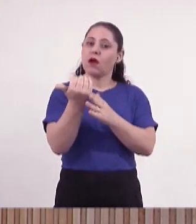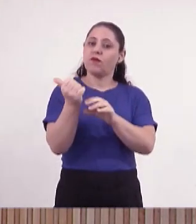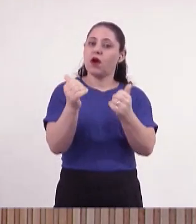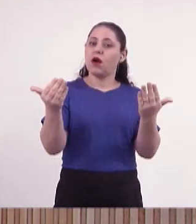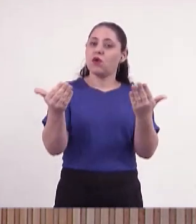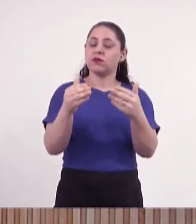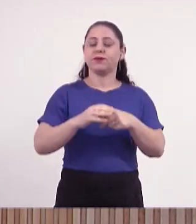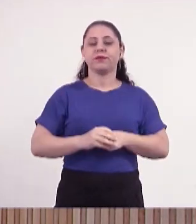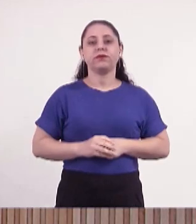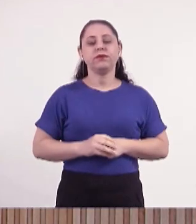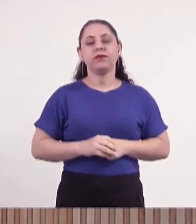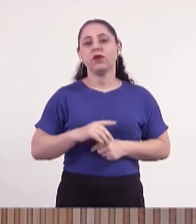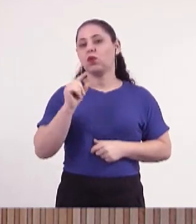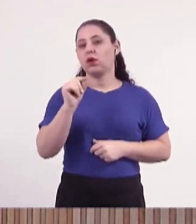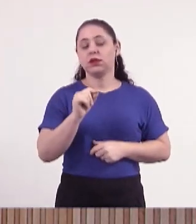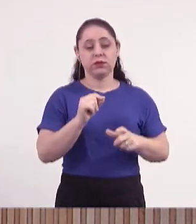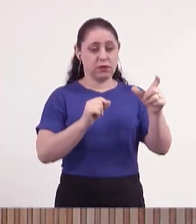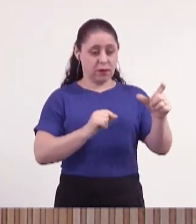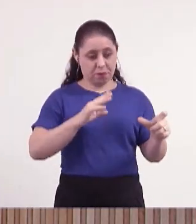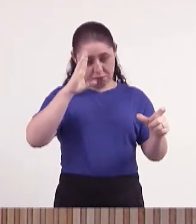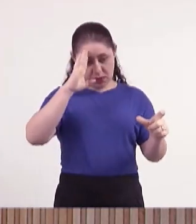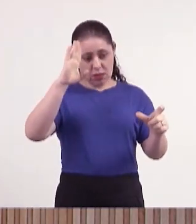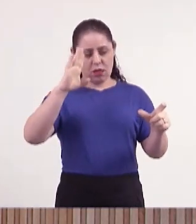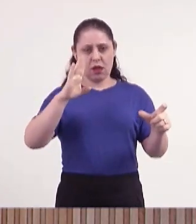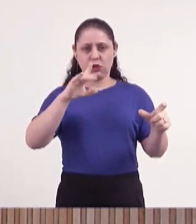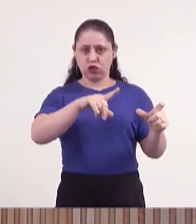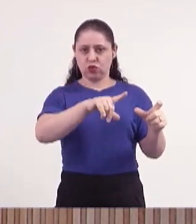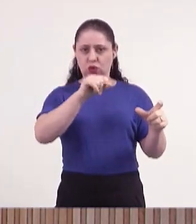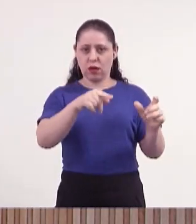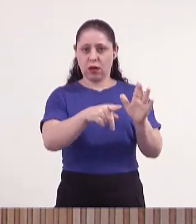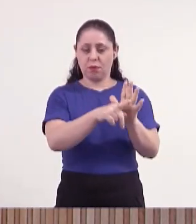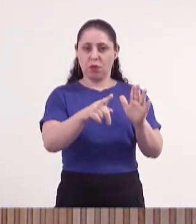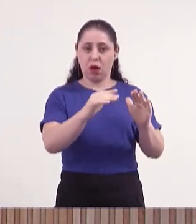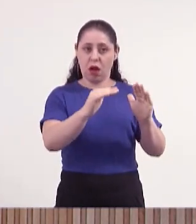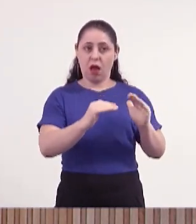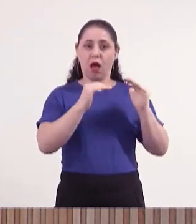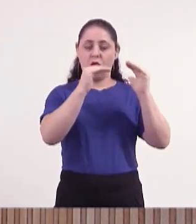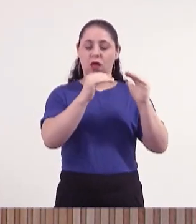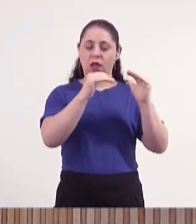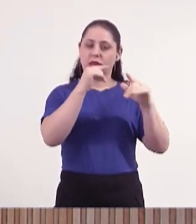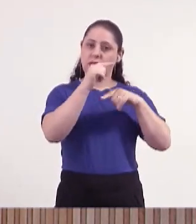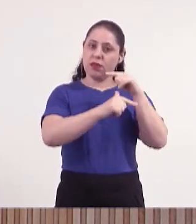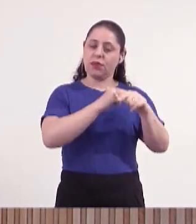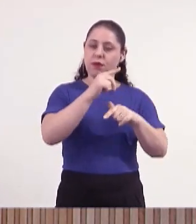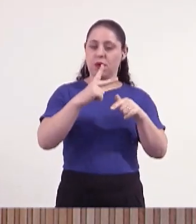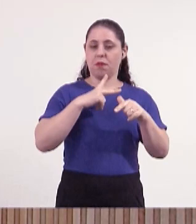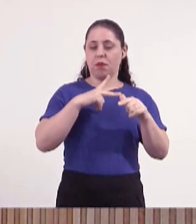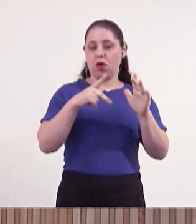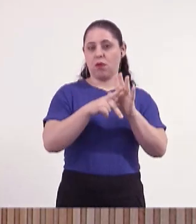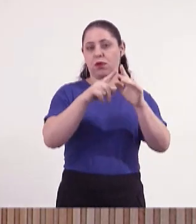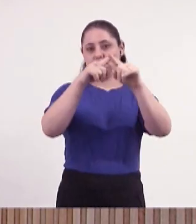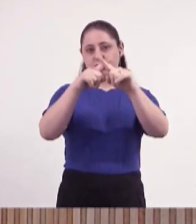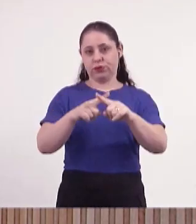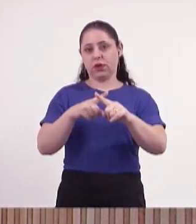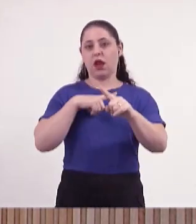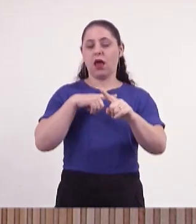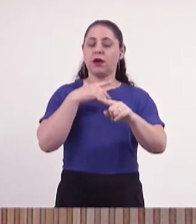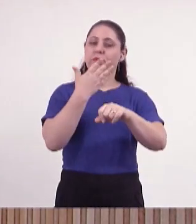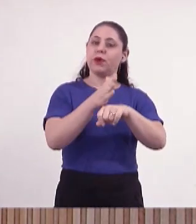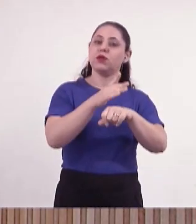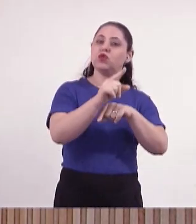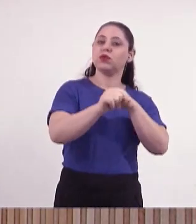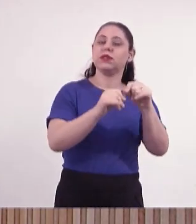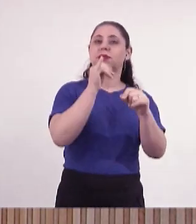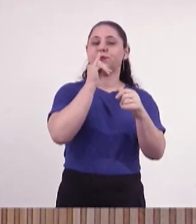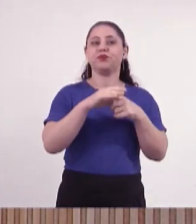aqui na Lemes? Retribuir o militar designado para o exercício de mais uma função privativa de carreira, ou seja, na prática